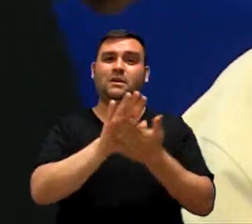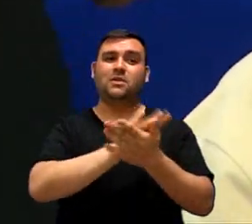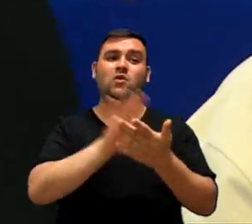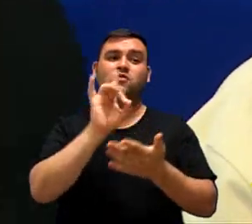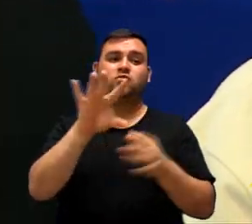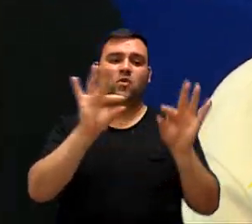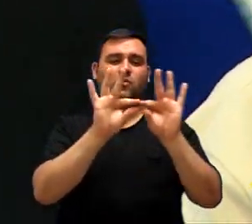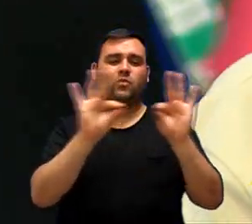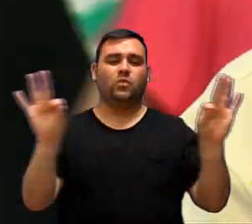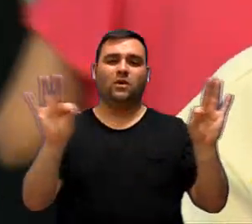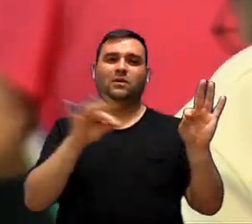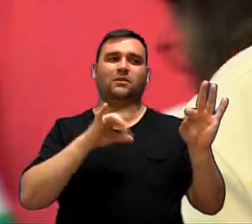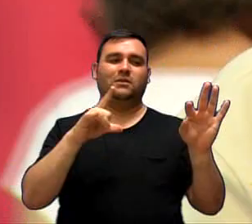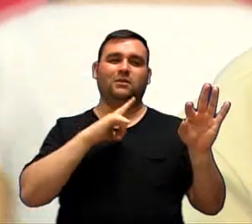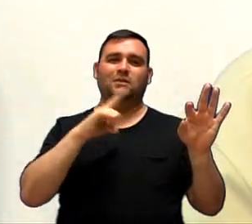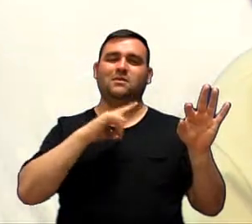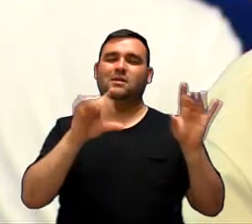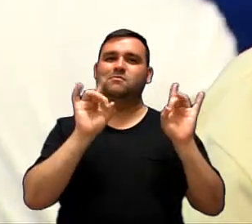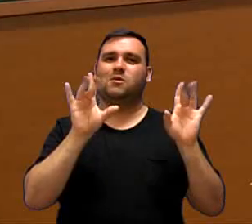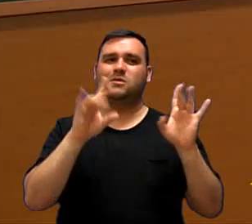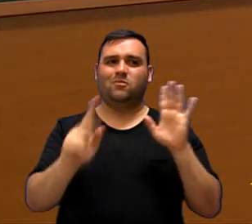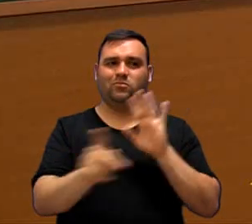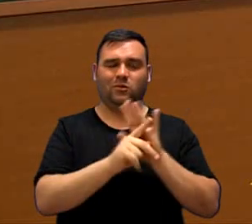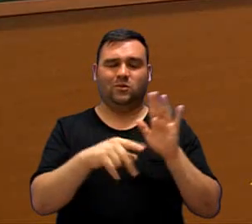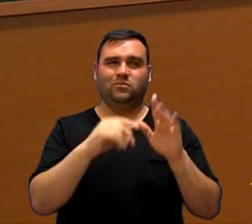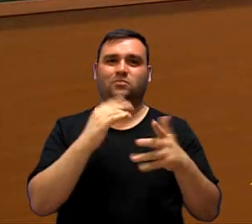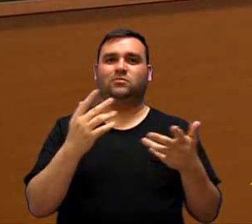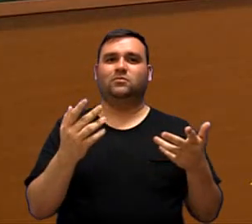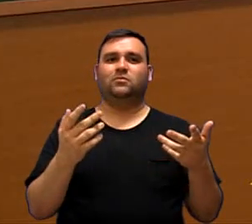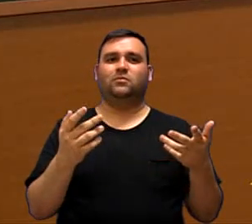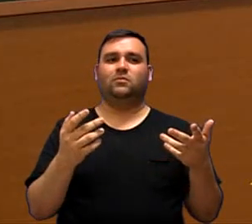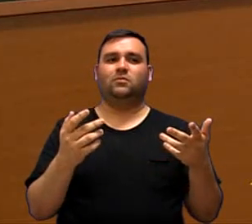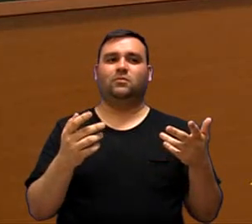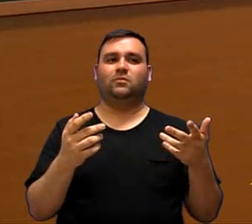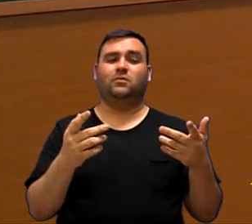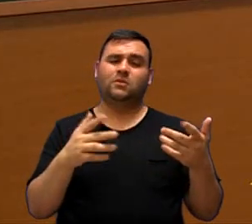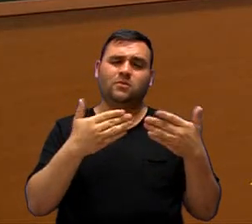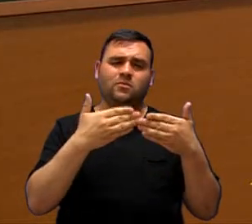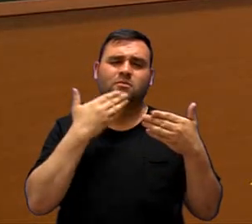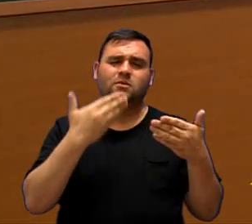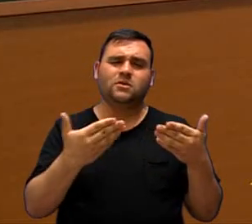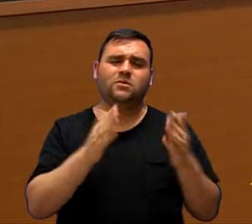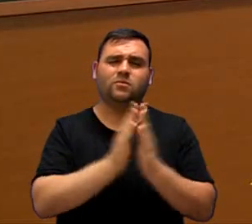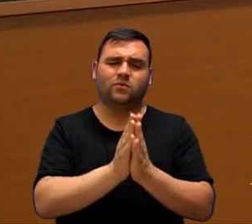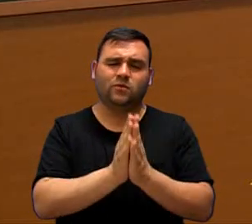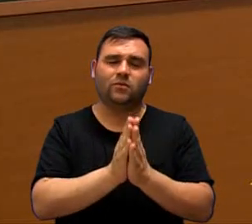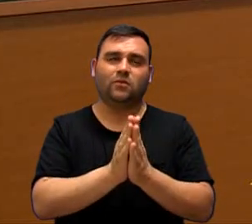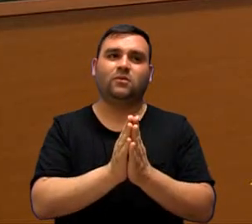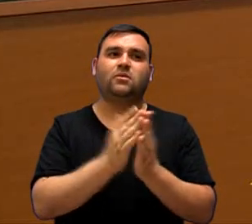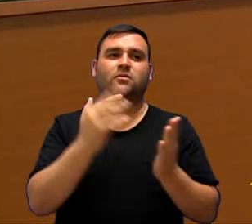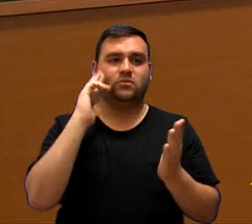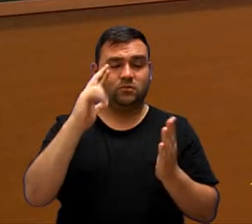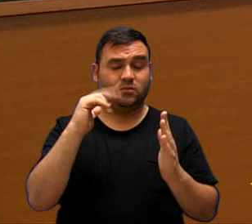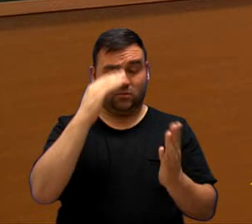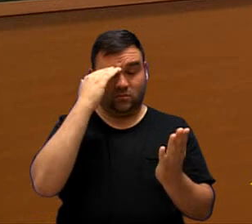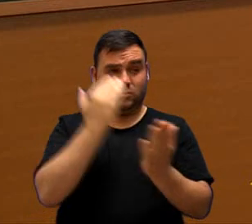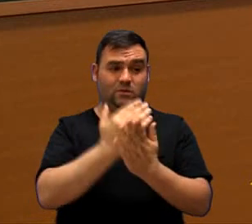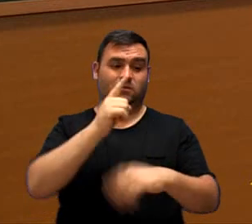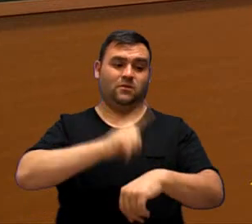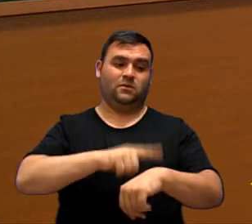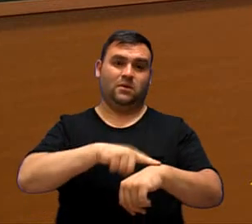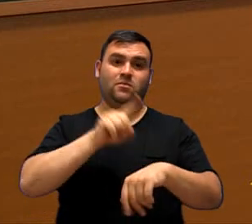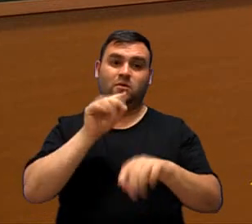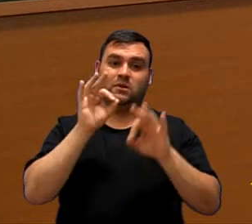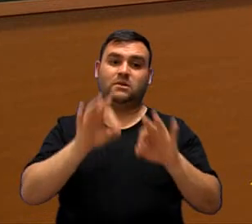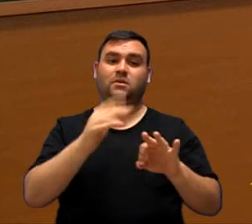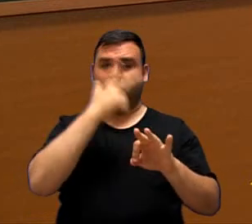fosse o ótico. Cláudio, eu peço mais uma vez a Vossa Excelência, por favor. Não, minha excelência, sua excelência. Mas eu peço gentilmente que o senhor respeite o tempo certo